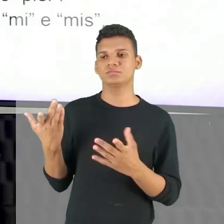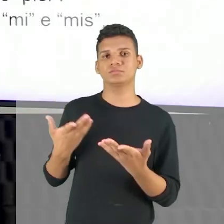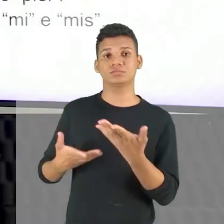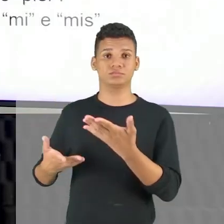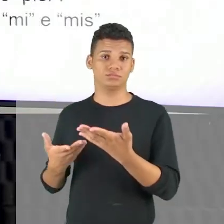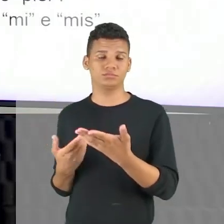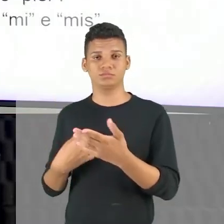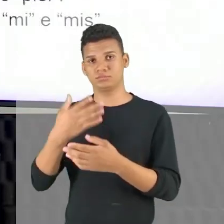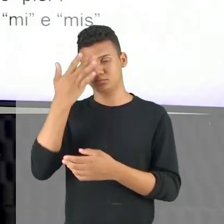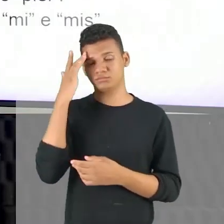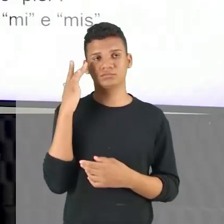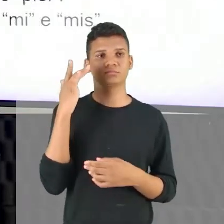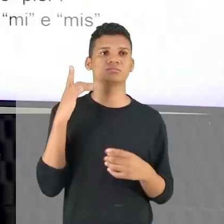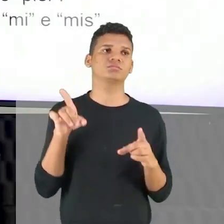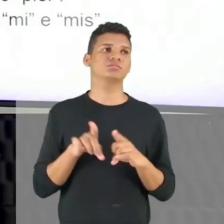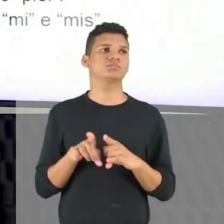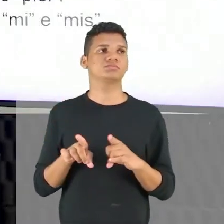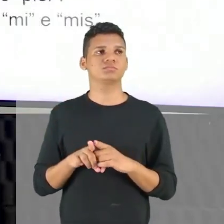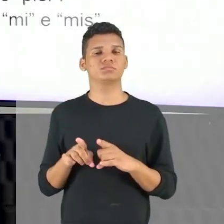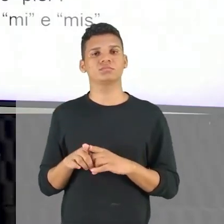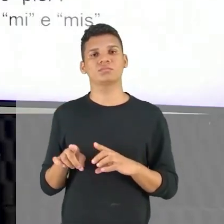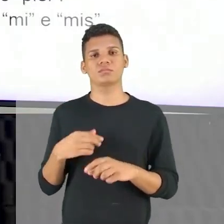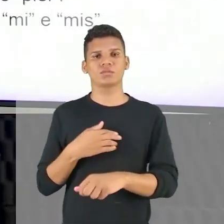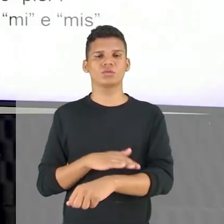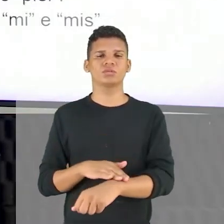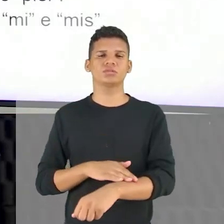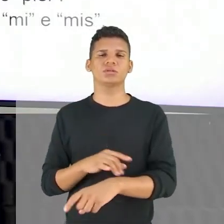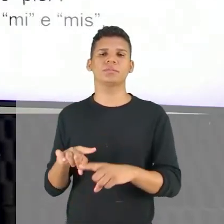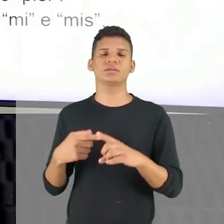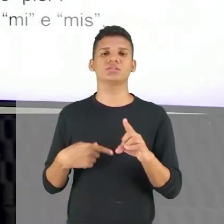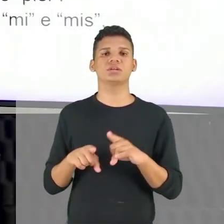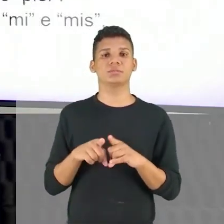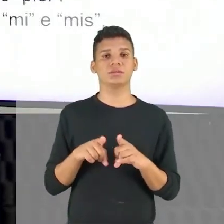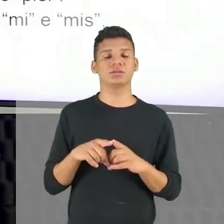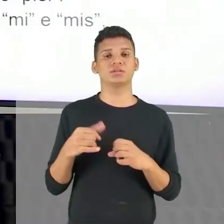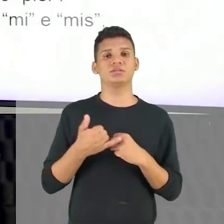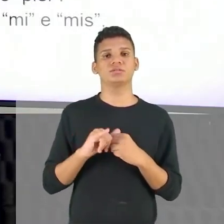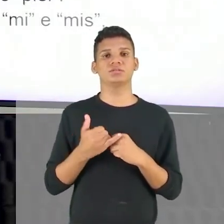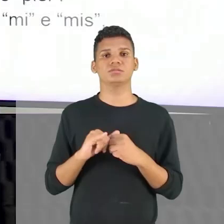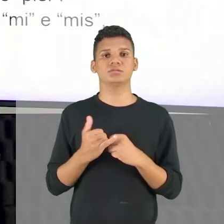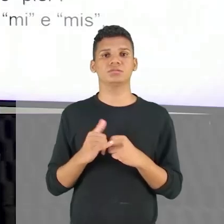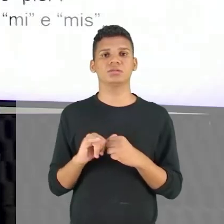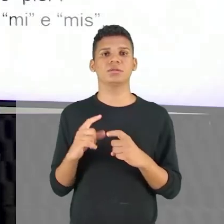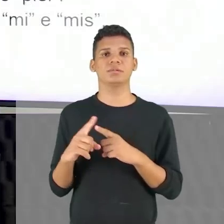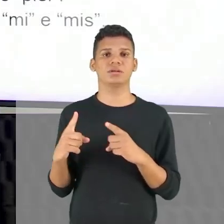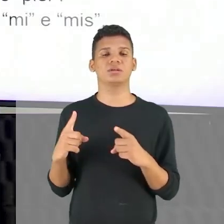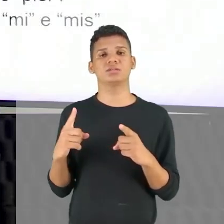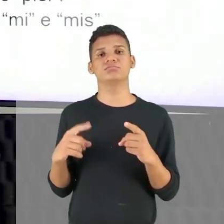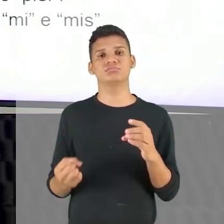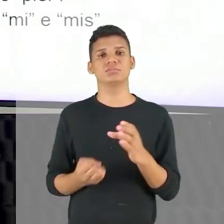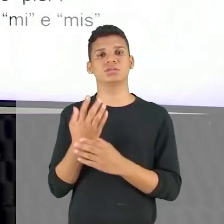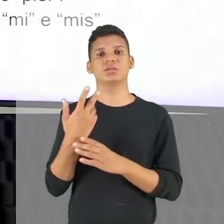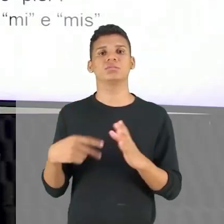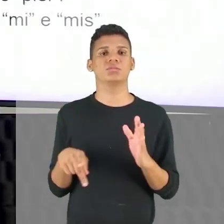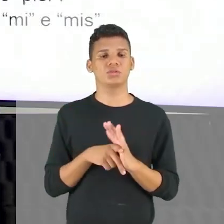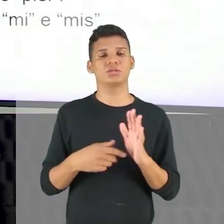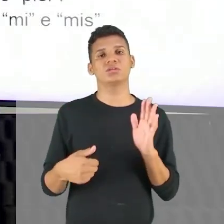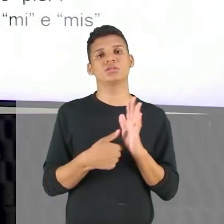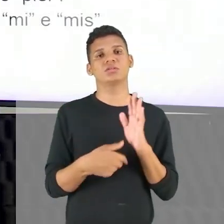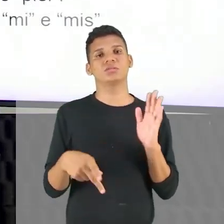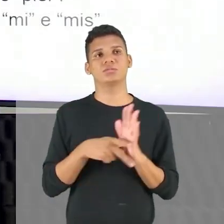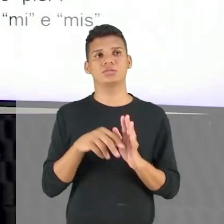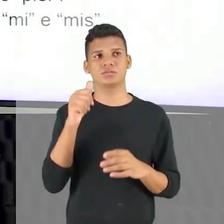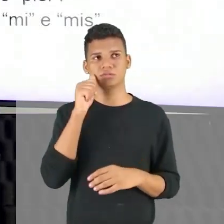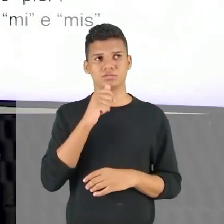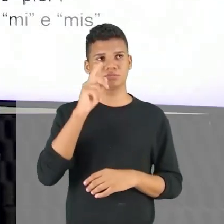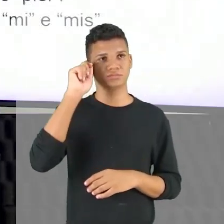como o substantivo sangue e pele, e também os adjetivos possessivos, eles não formam aí a identidade da mulher negra.